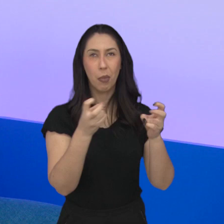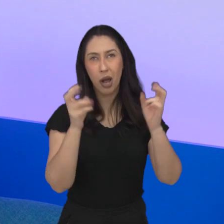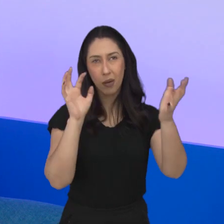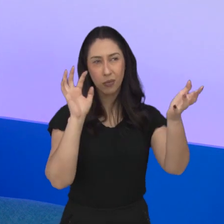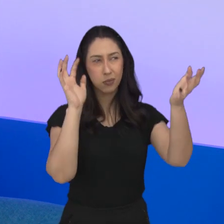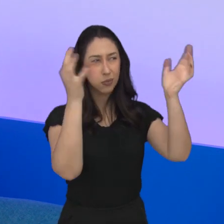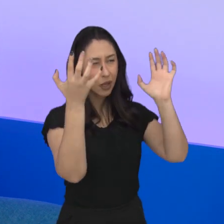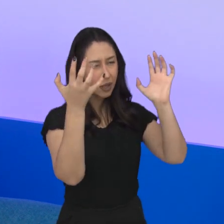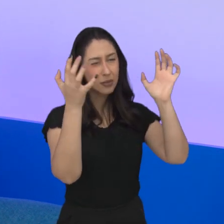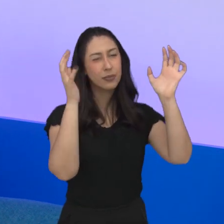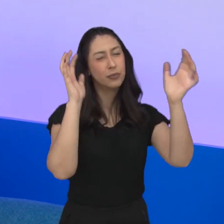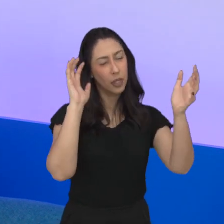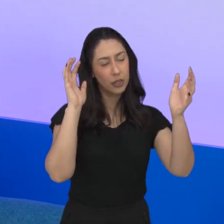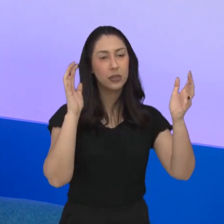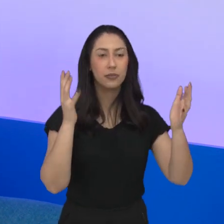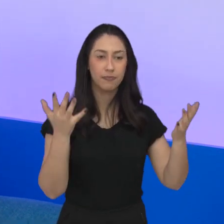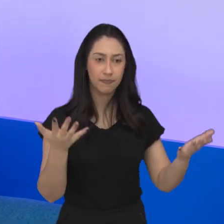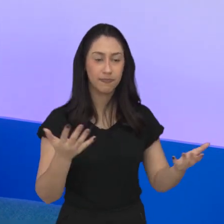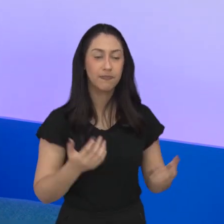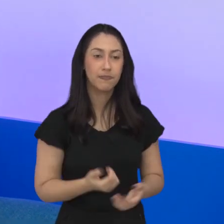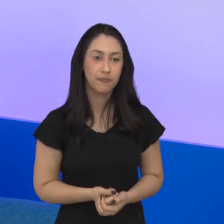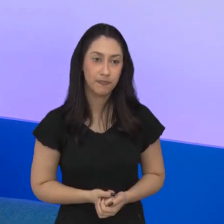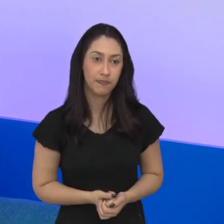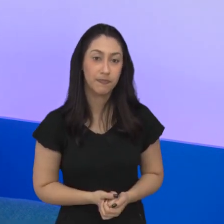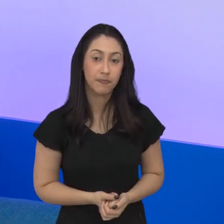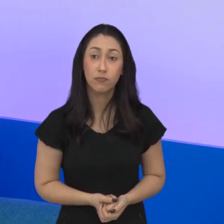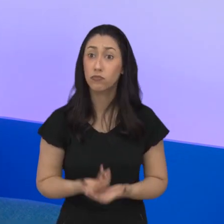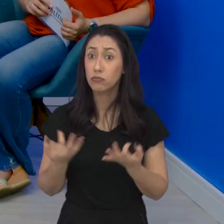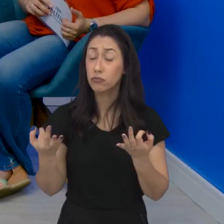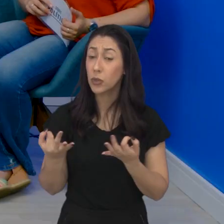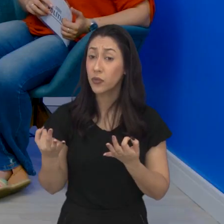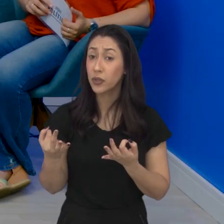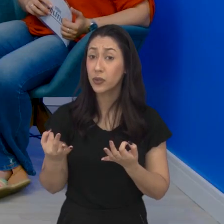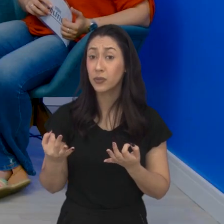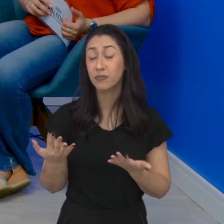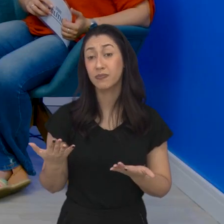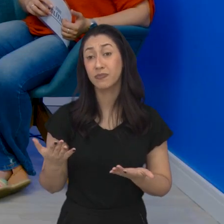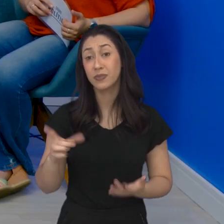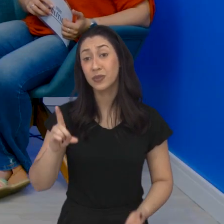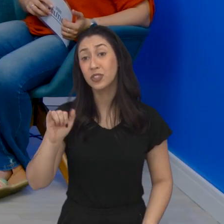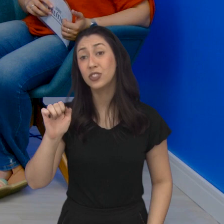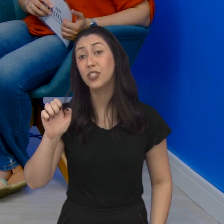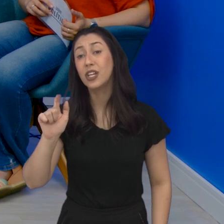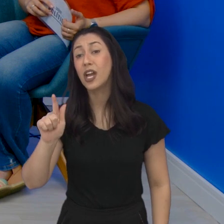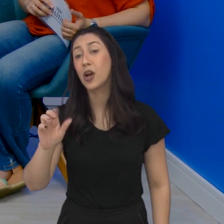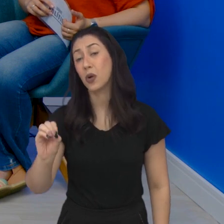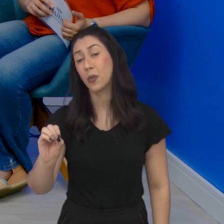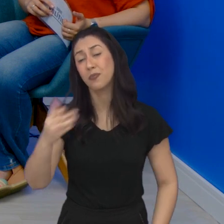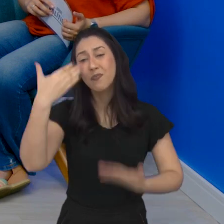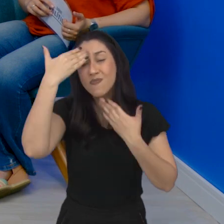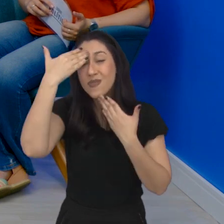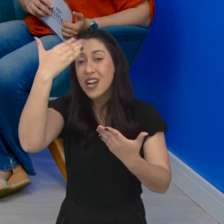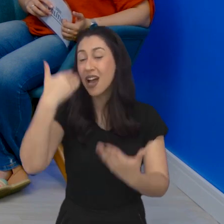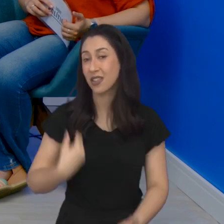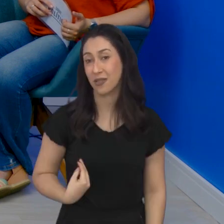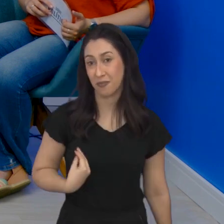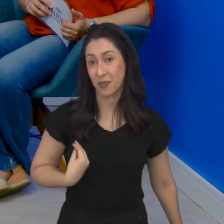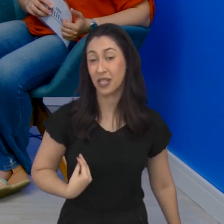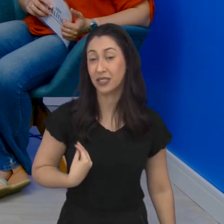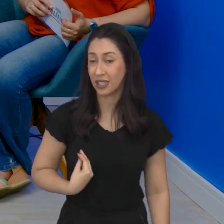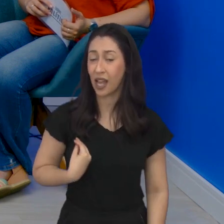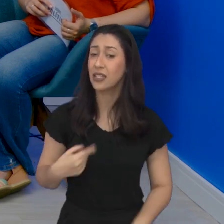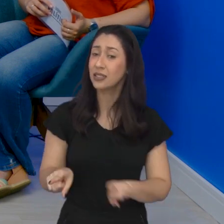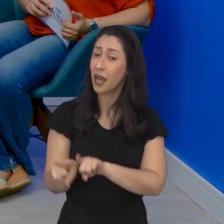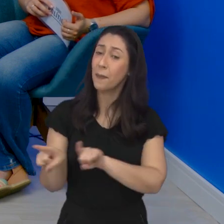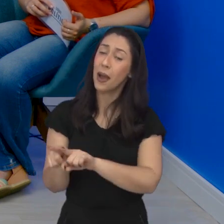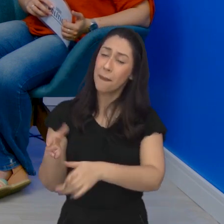mudanças que a gente pode vir a observar no contexto das mudanças climáticas. Perfeito. Diego, queria agradecer a sua presença aqui no